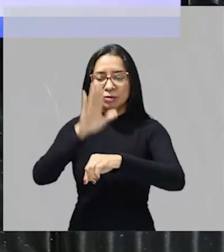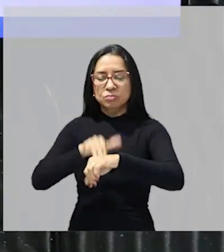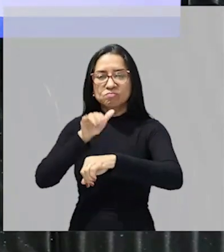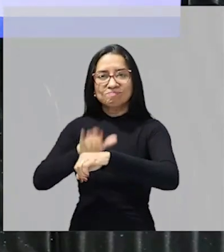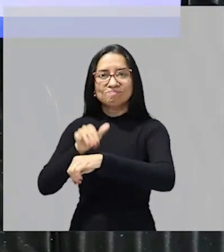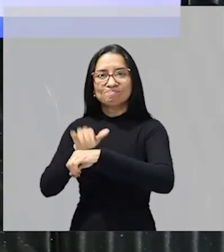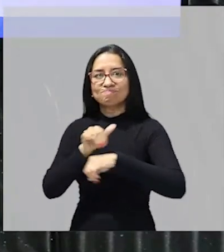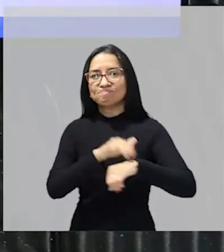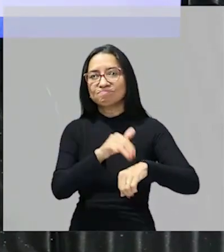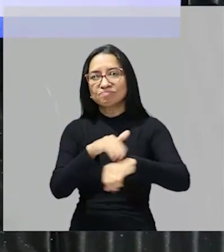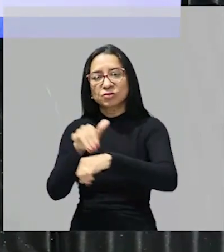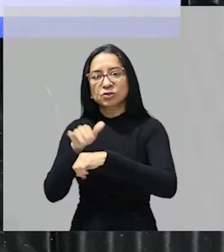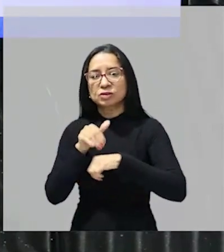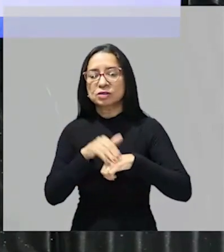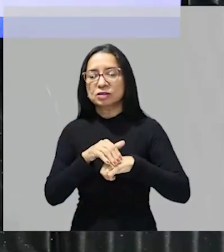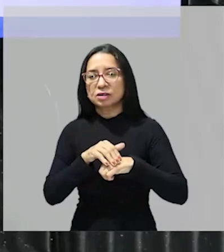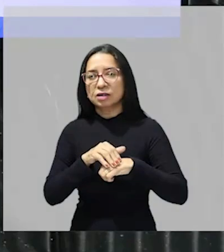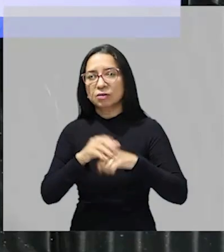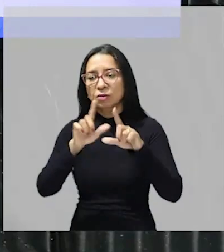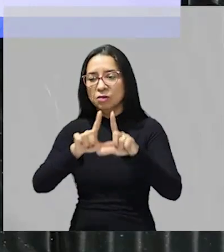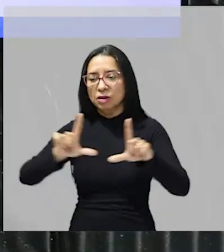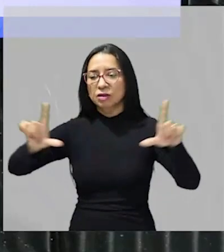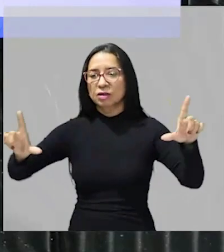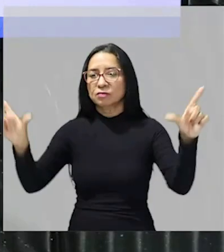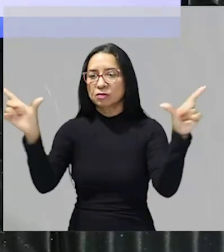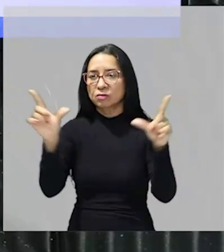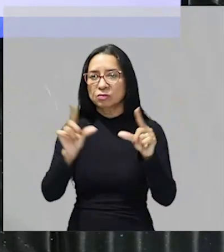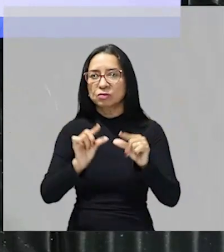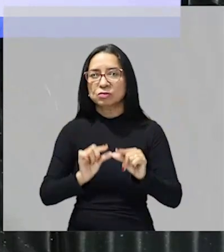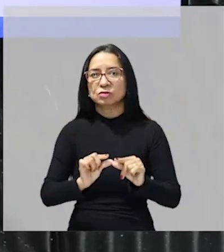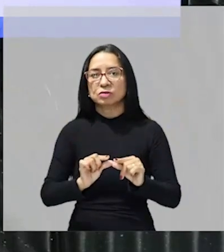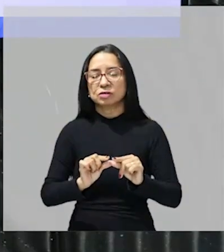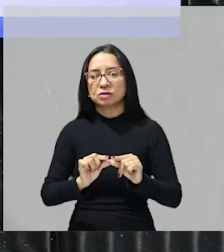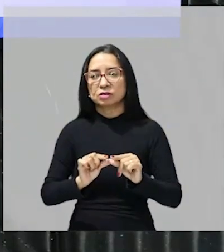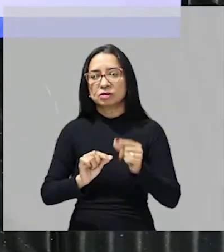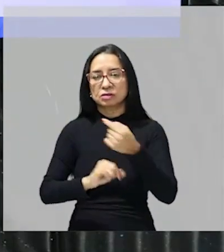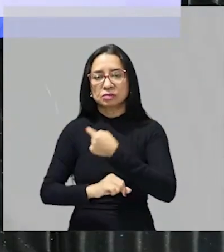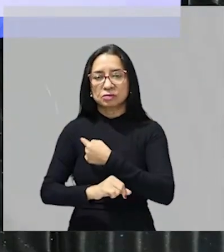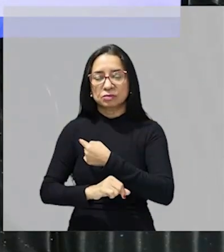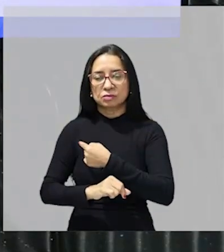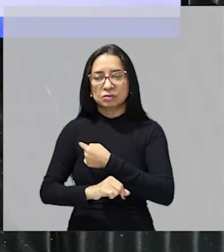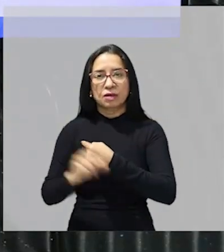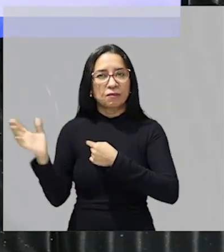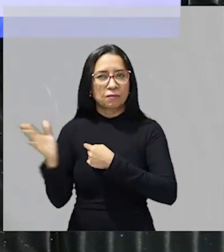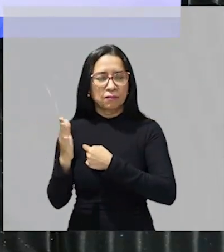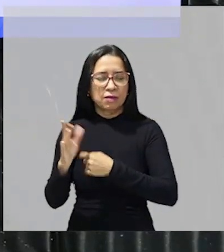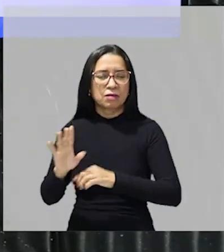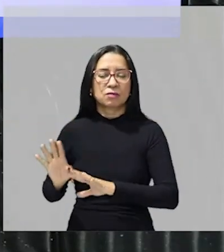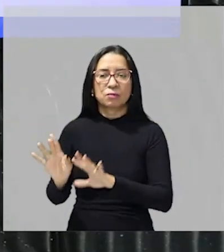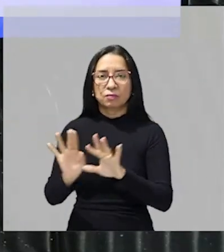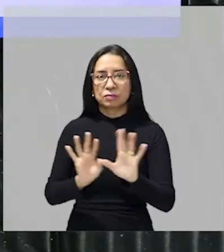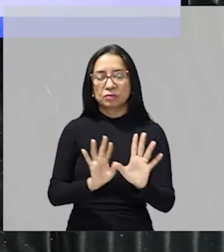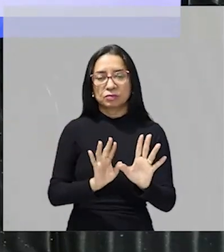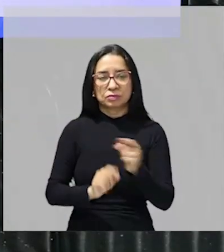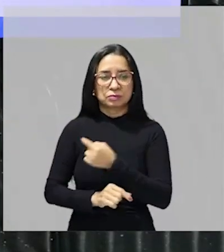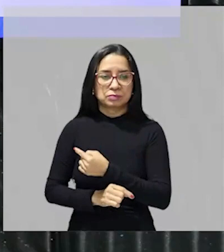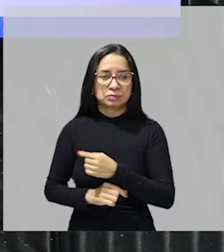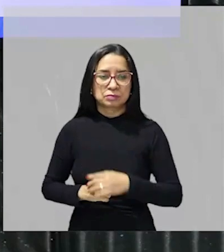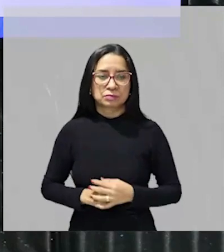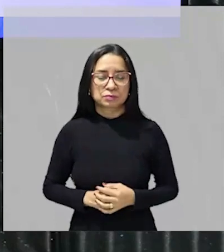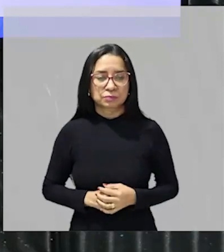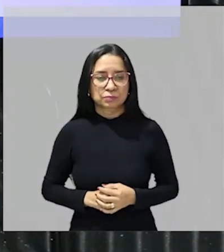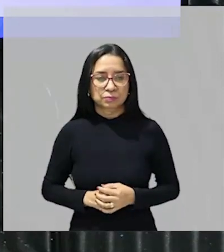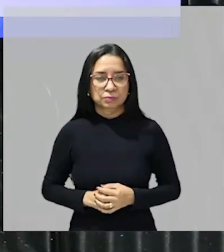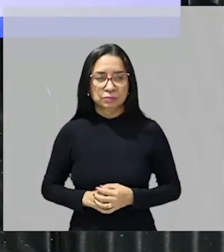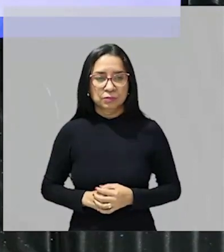e venha acender, né, as ruas, venha para as ruas, né? Então, fomentar o engajamento do